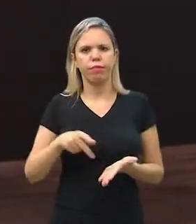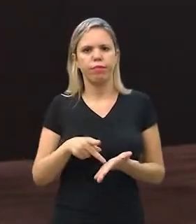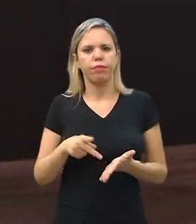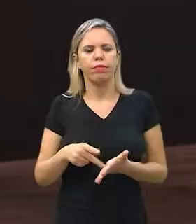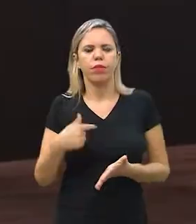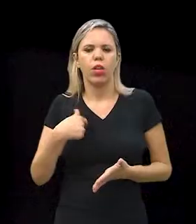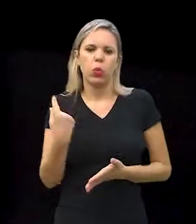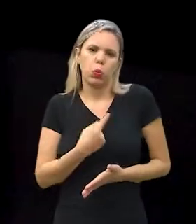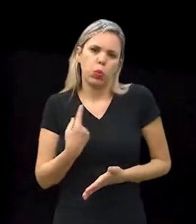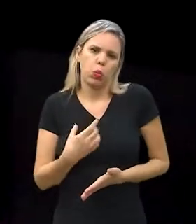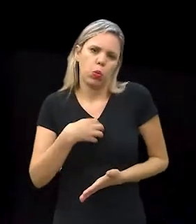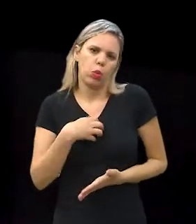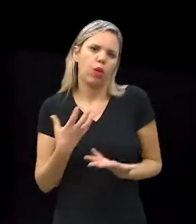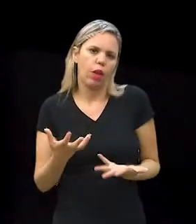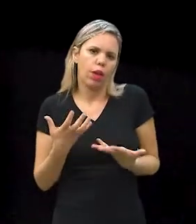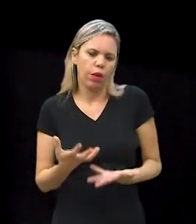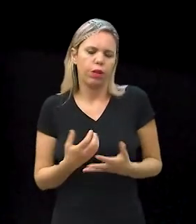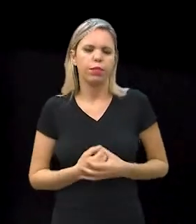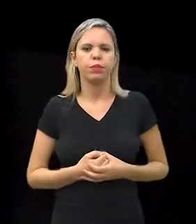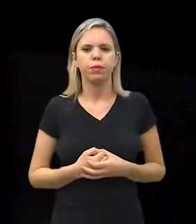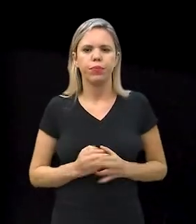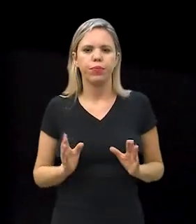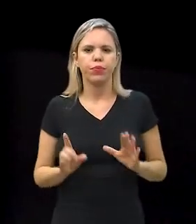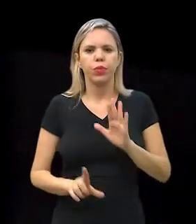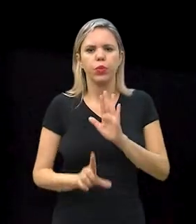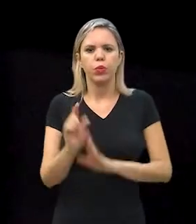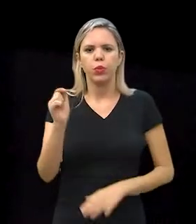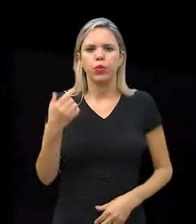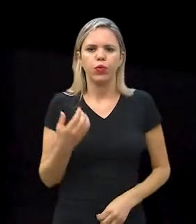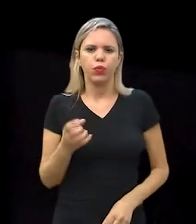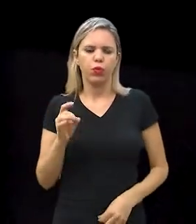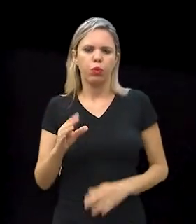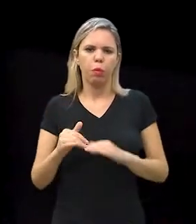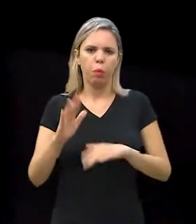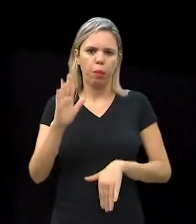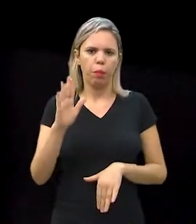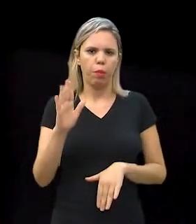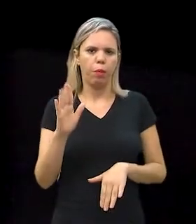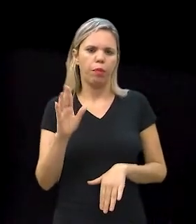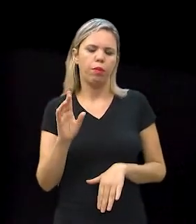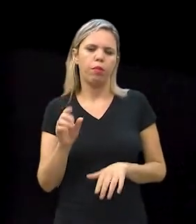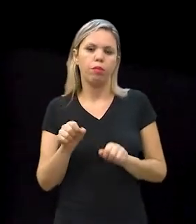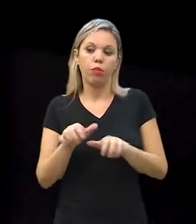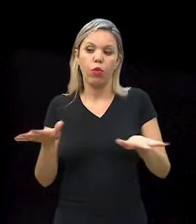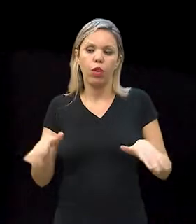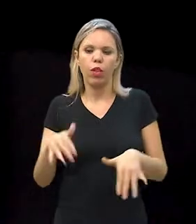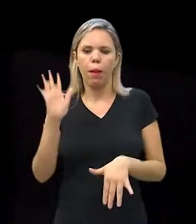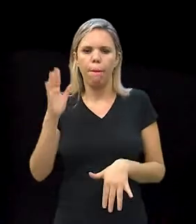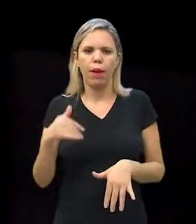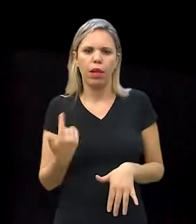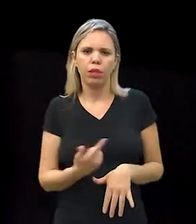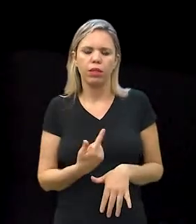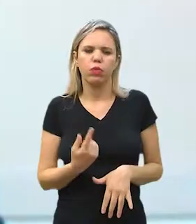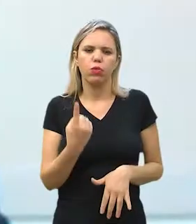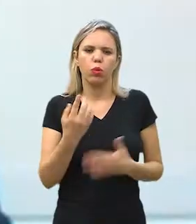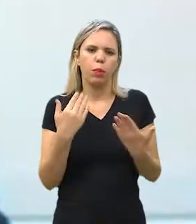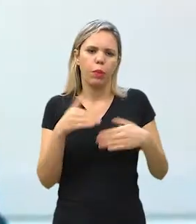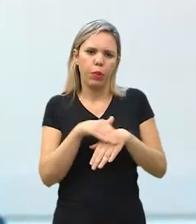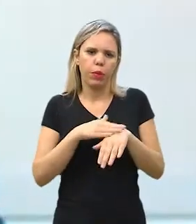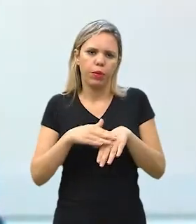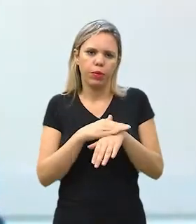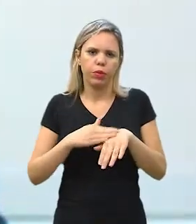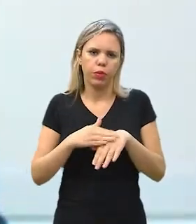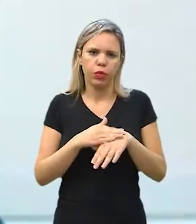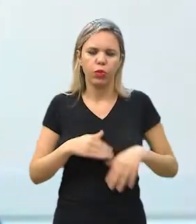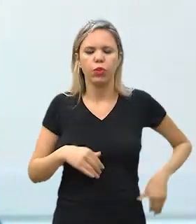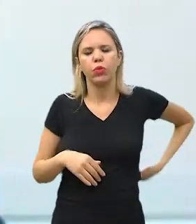momento, Gustavo? Tá, eu sozinho, eu queria, o meu faturamento eu queria que fosse um pouco mais pulverizado. E eu lembro que